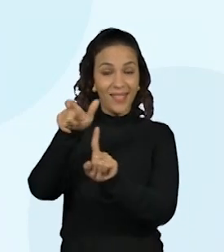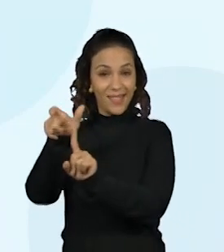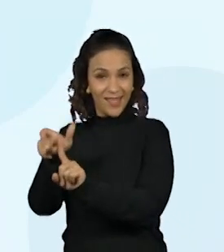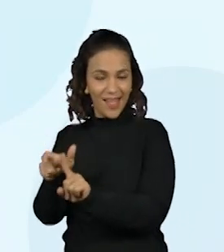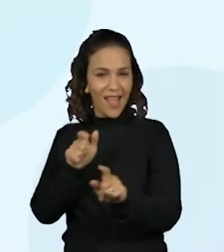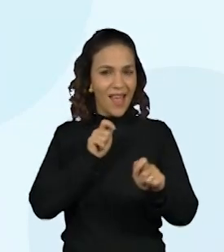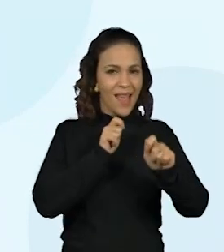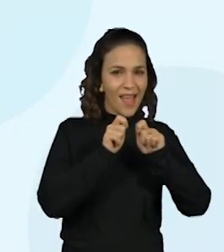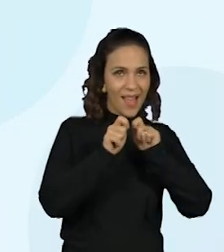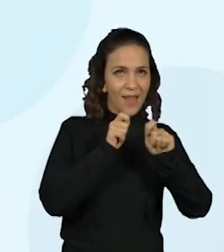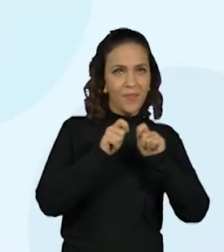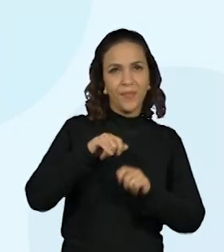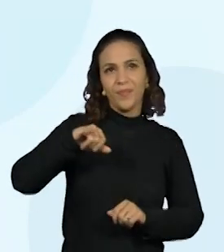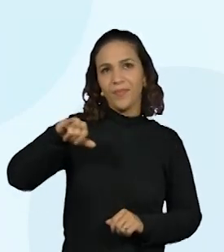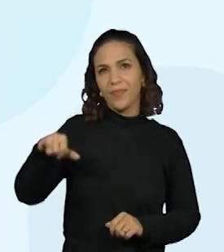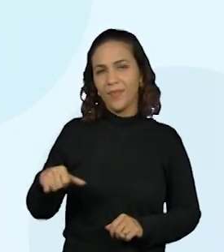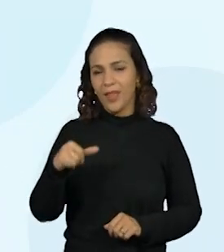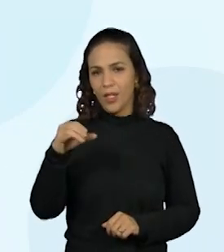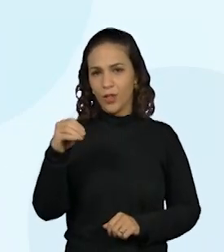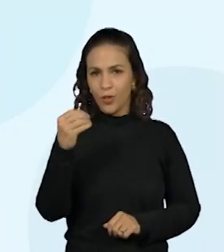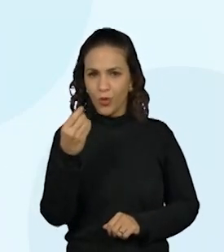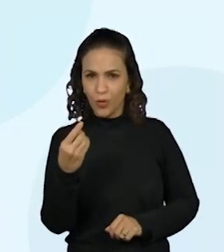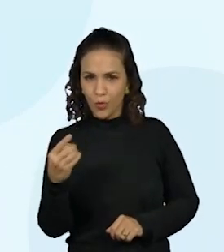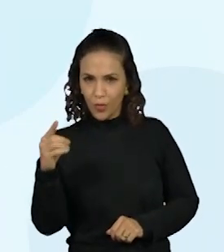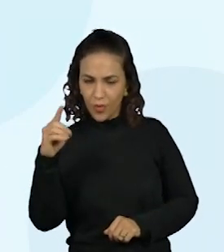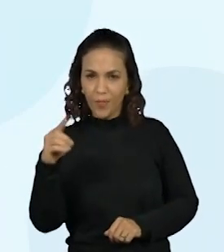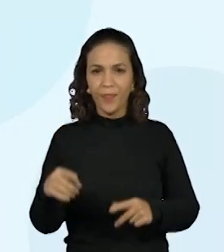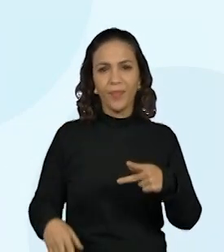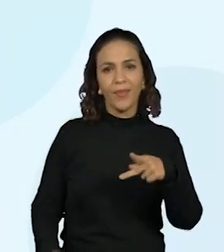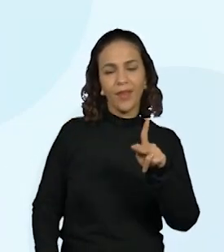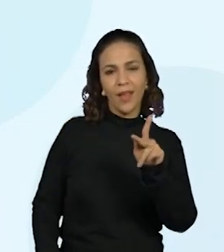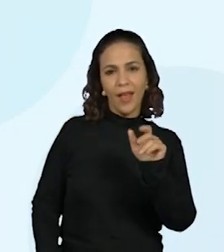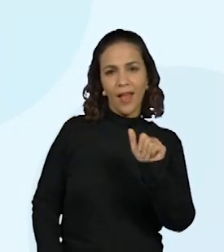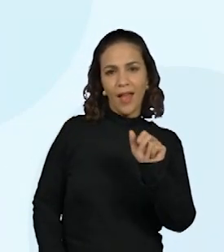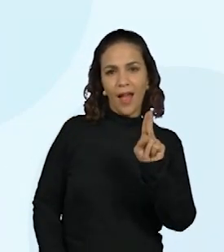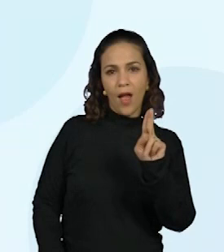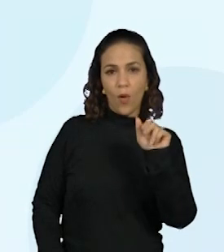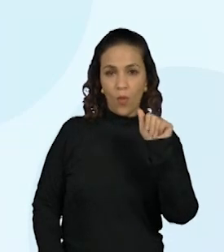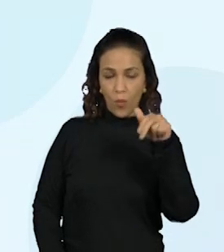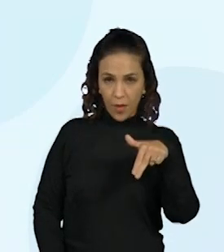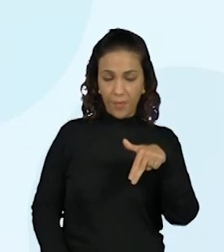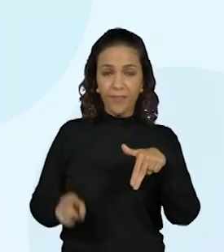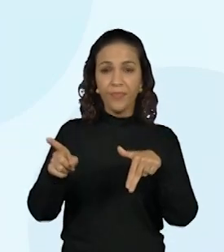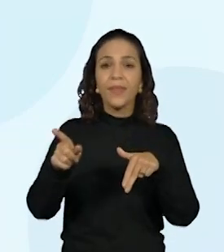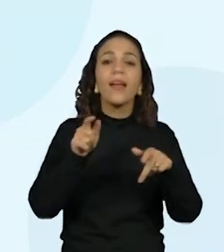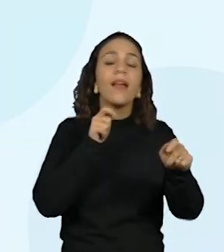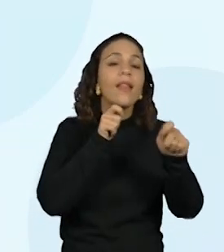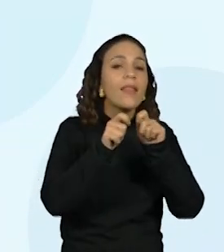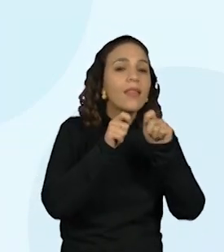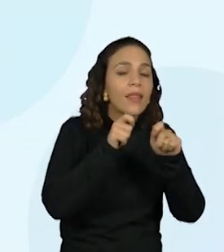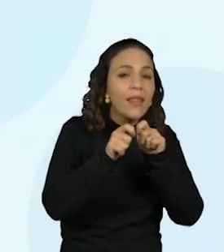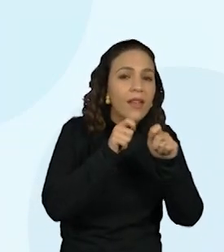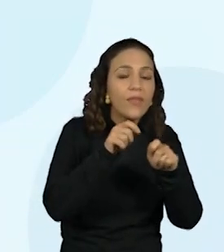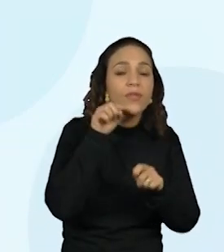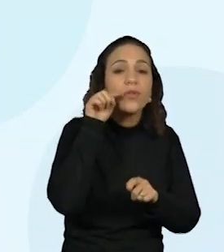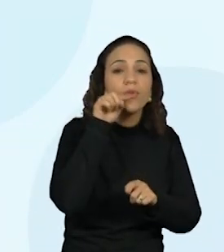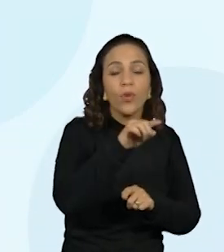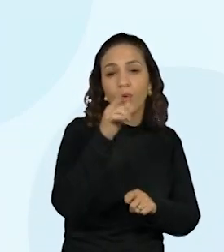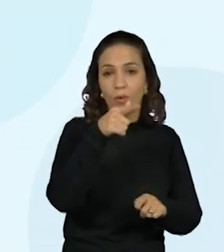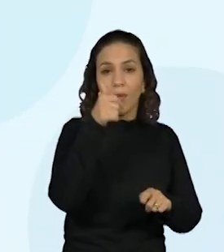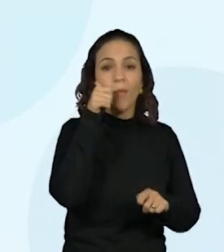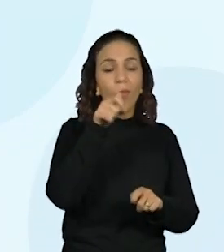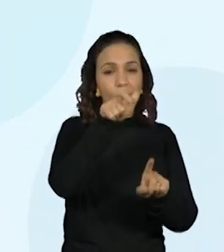João F. e Cauã S. entrevistaram a refugiada síria Ghazal